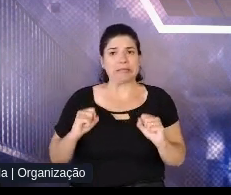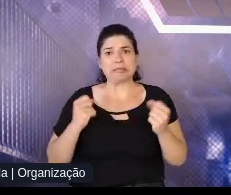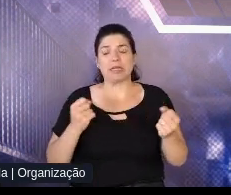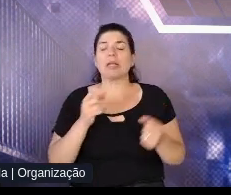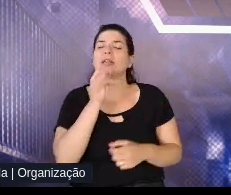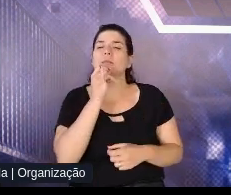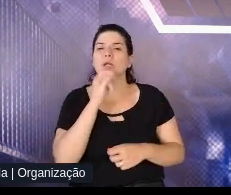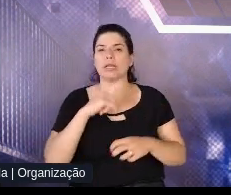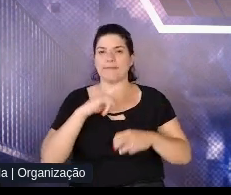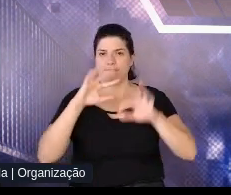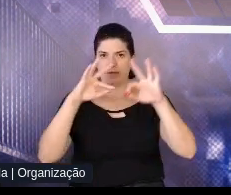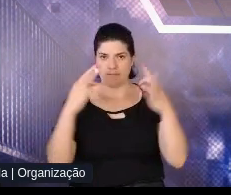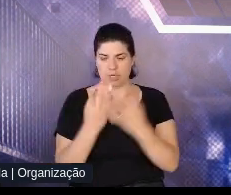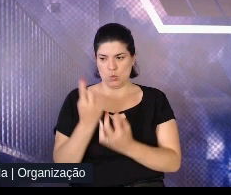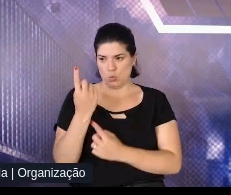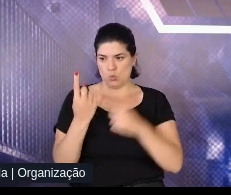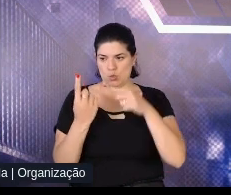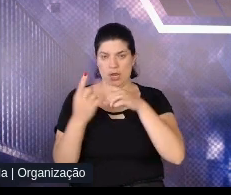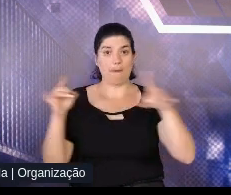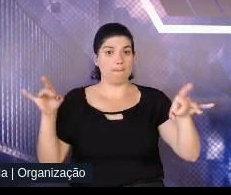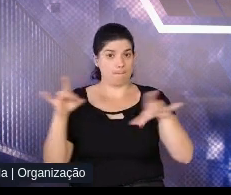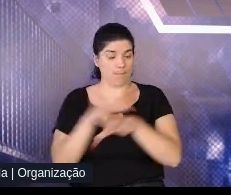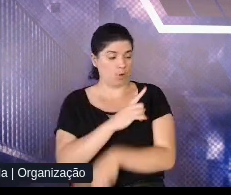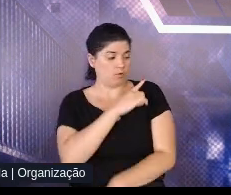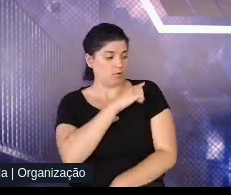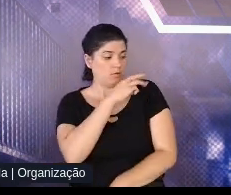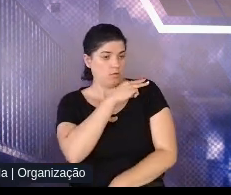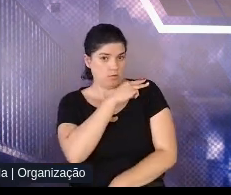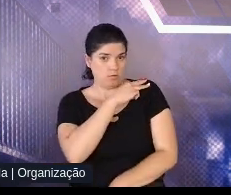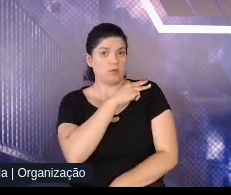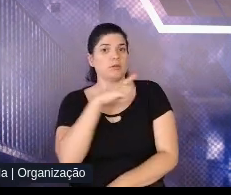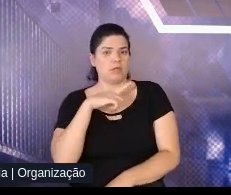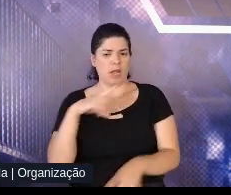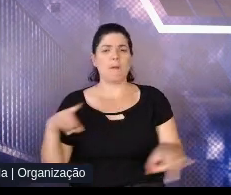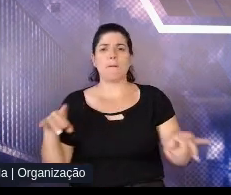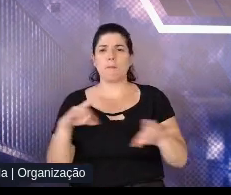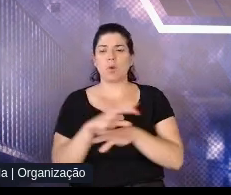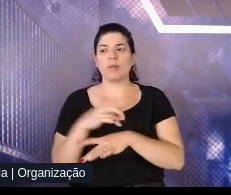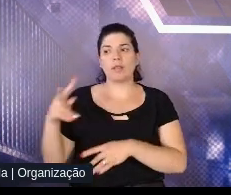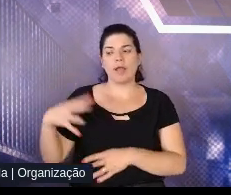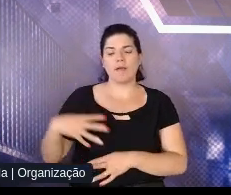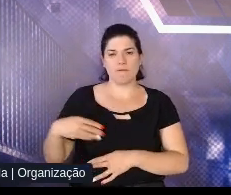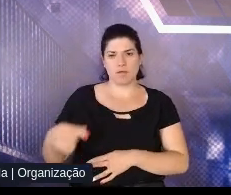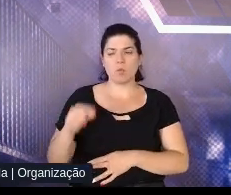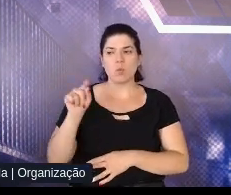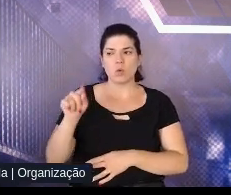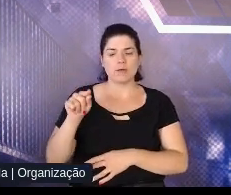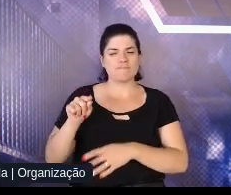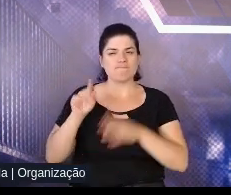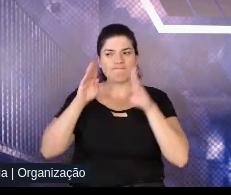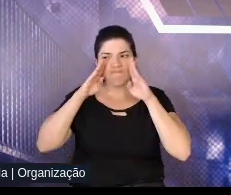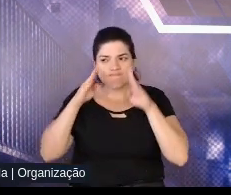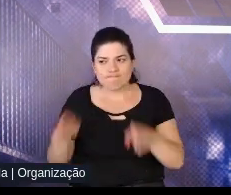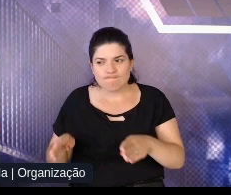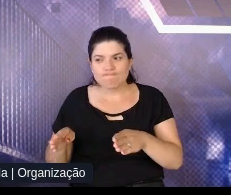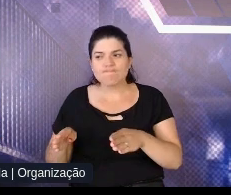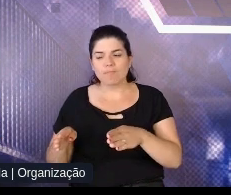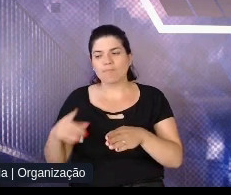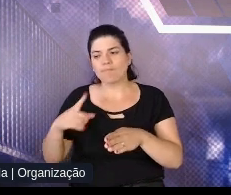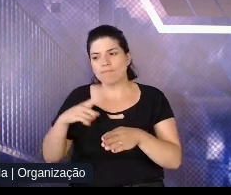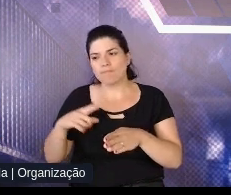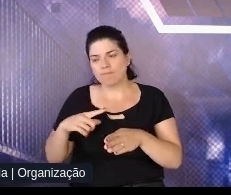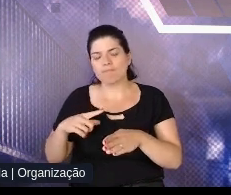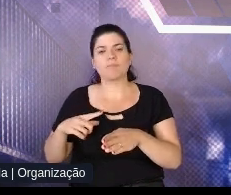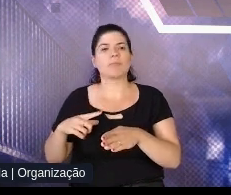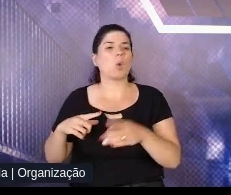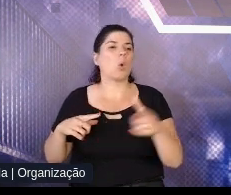médio. O filho dessa pessoa vai focar ali em conseguir entrar numa graduação. O outro vai focar em